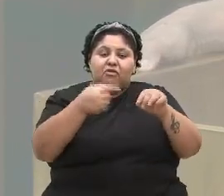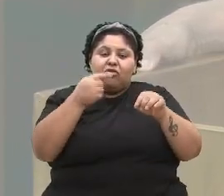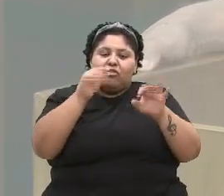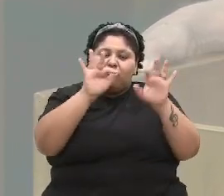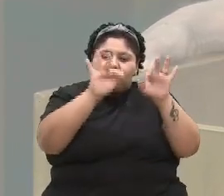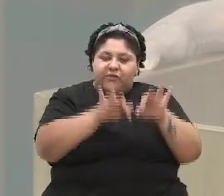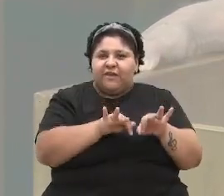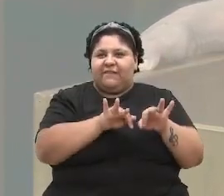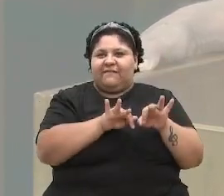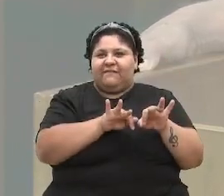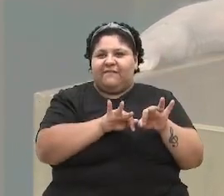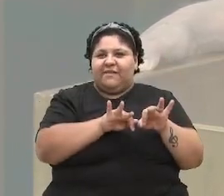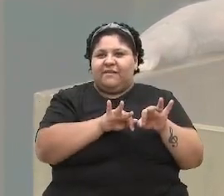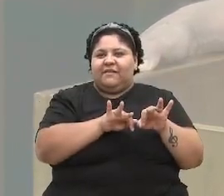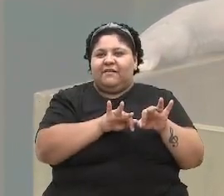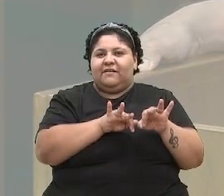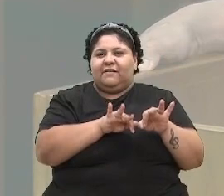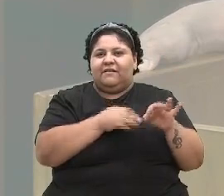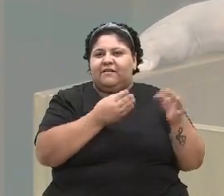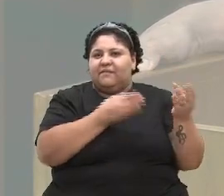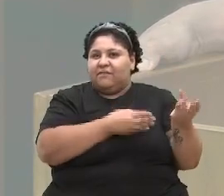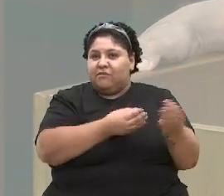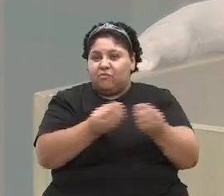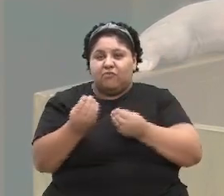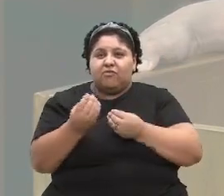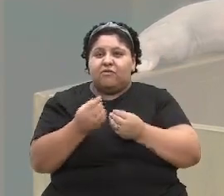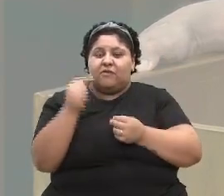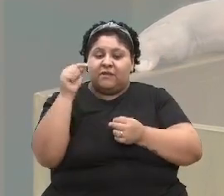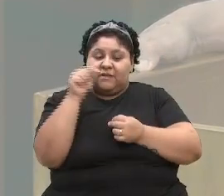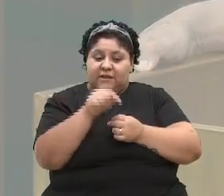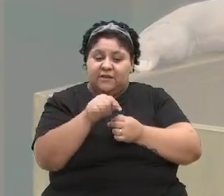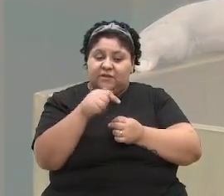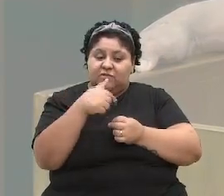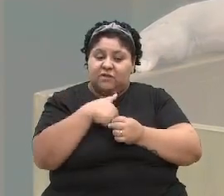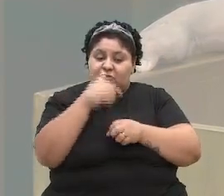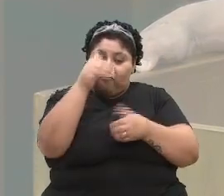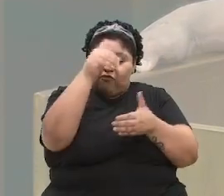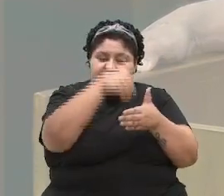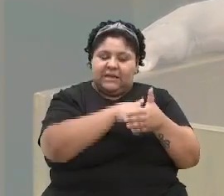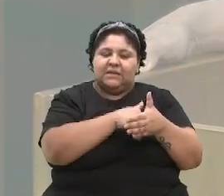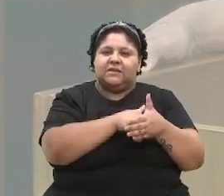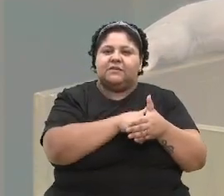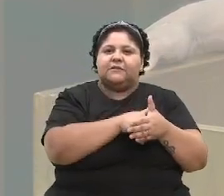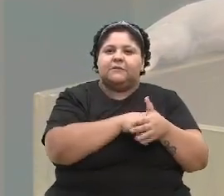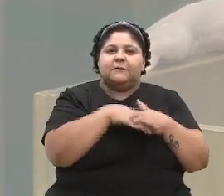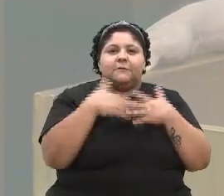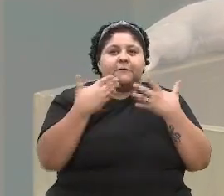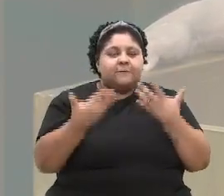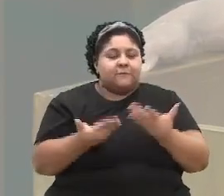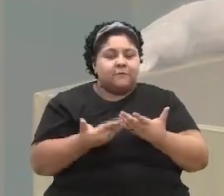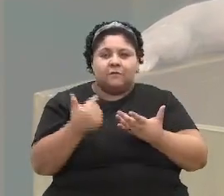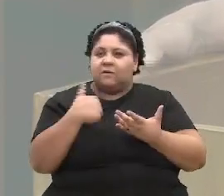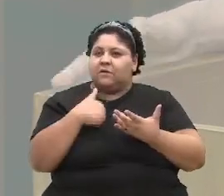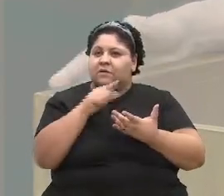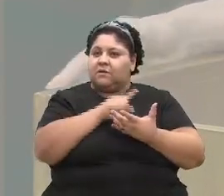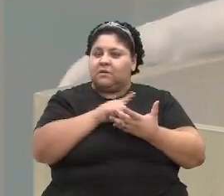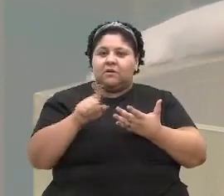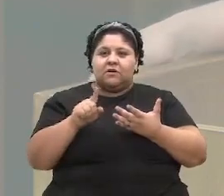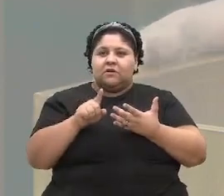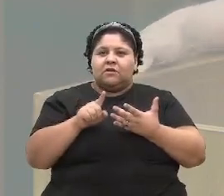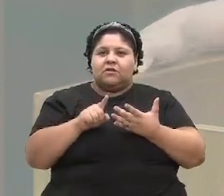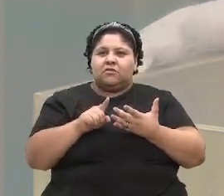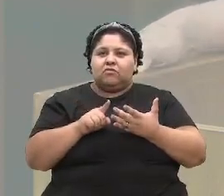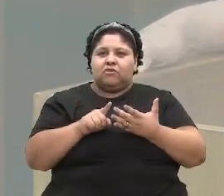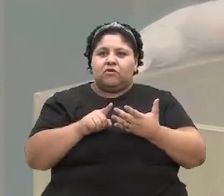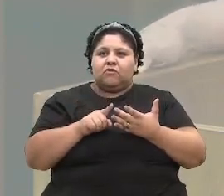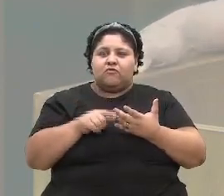Muito ainda. É nisso que eu vou votar. Então, eu não vou interferir, nunca vou